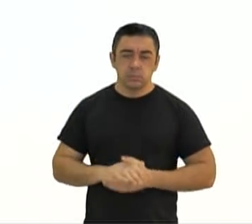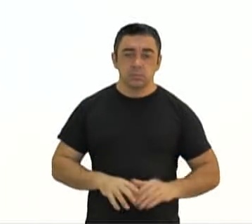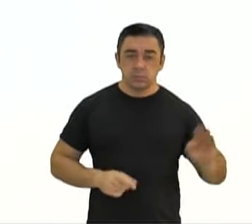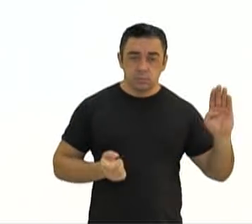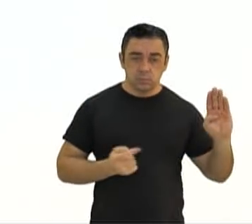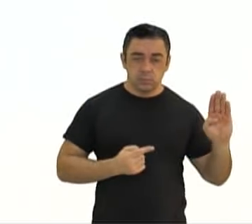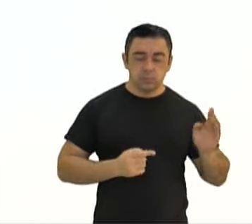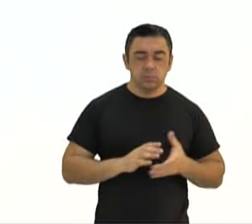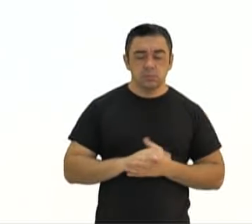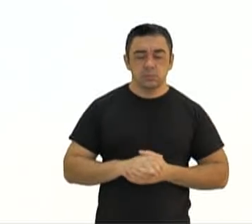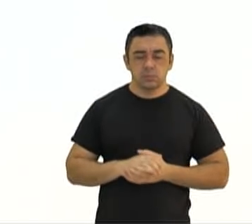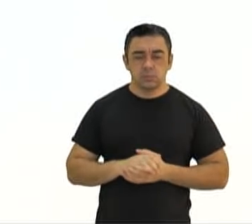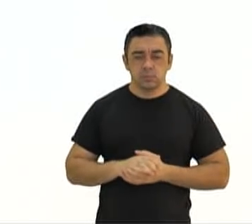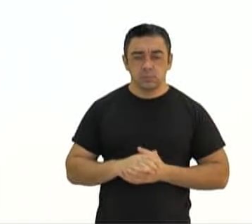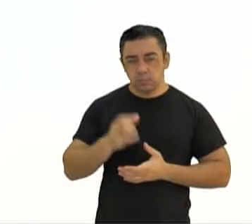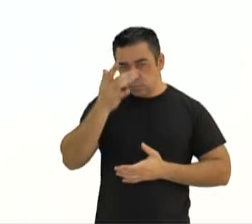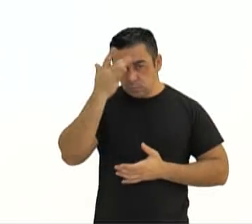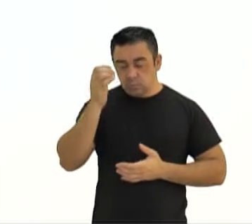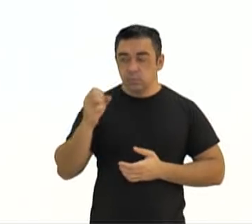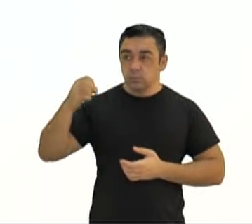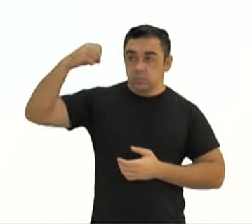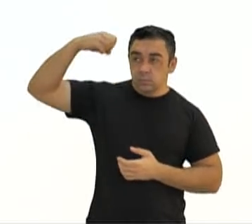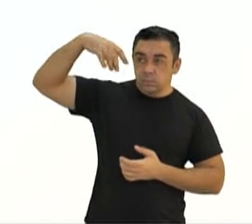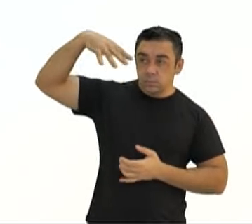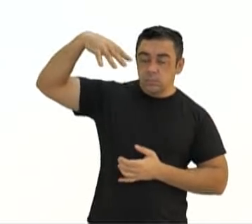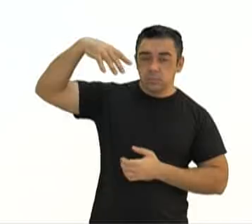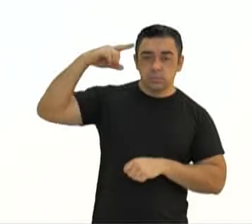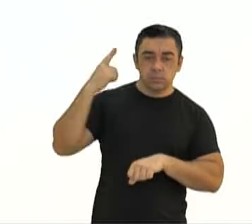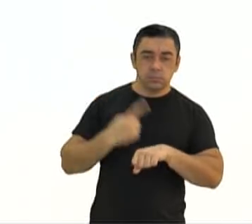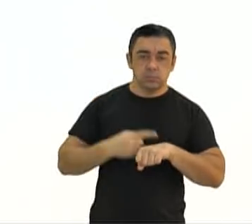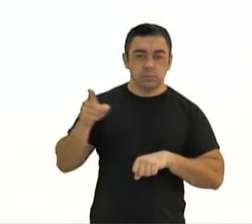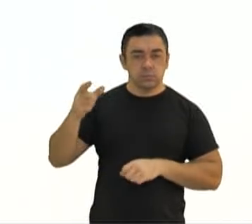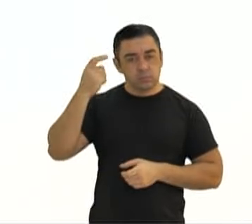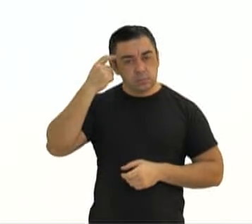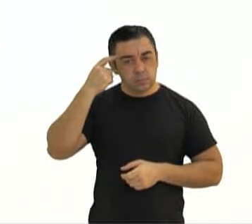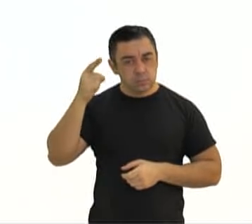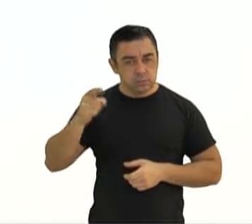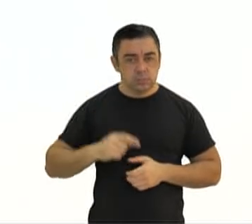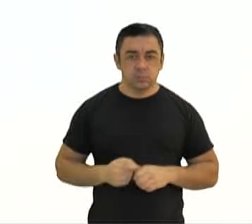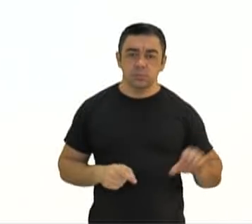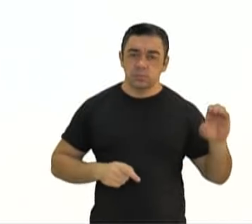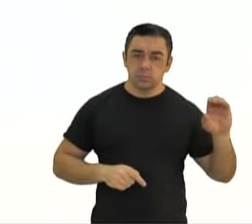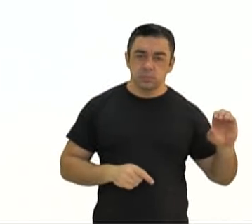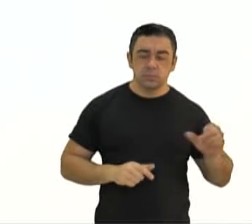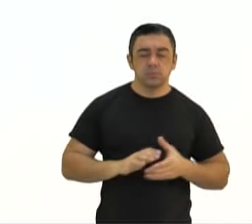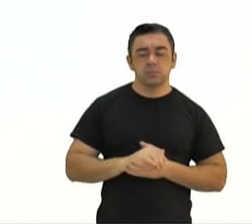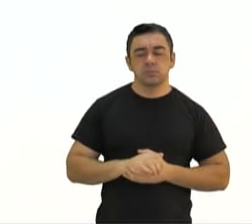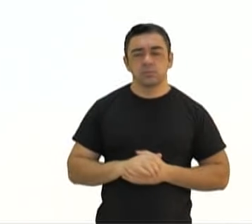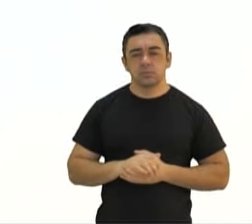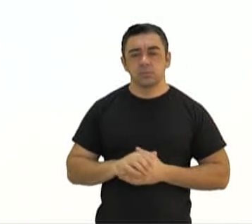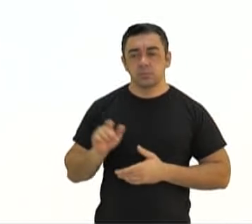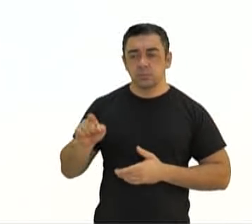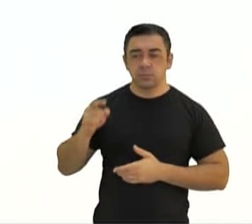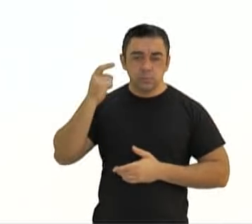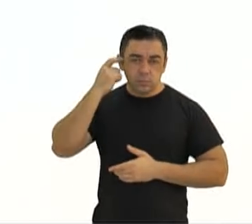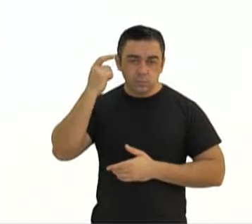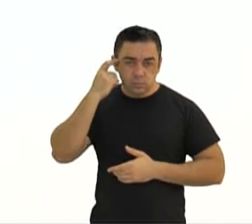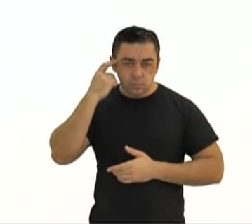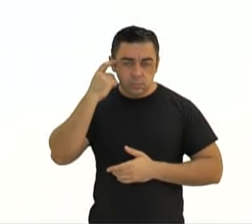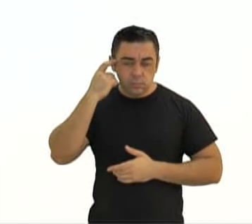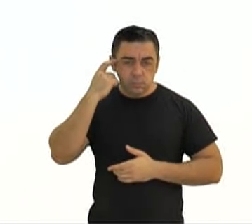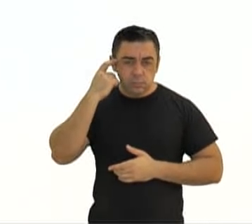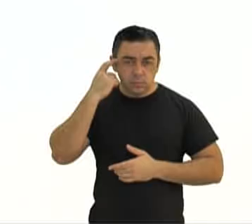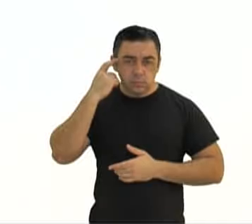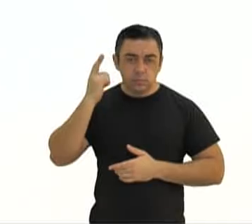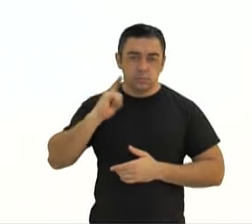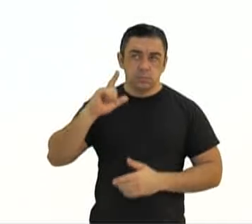Alternativa B. Alguém acendeu a luz enquanto ele pensava. Alternativa C. Enquanto ele pensava,